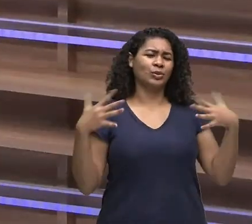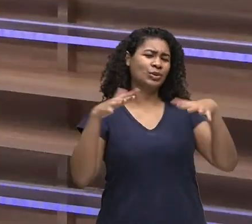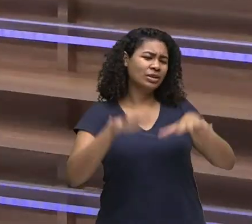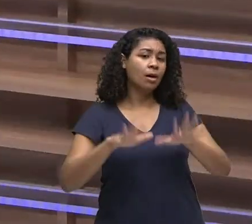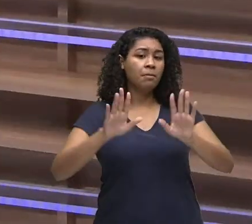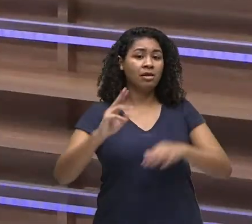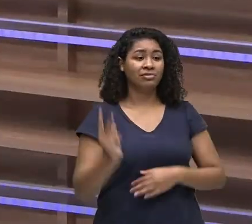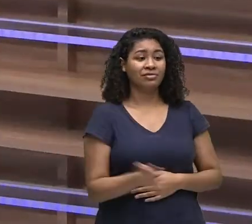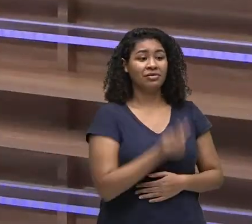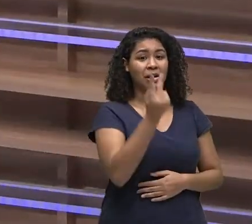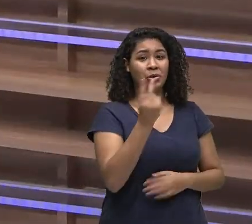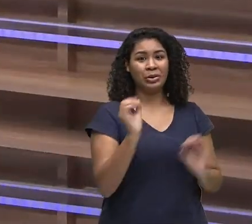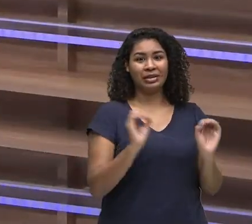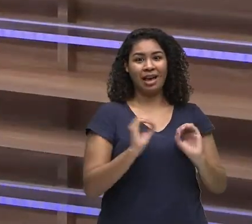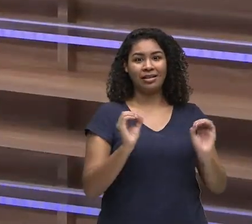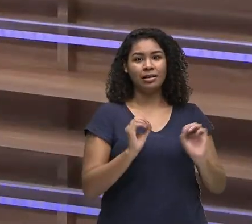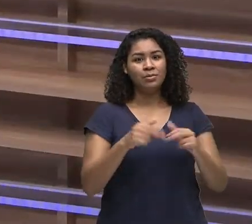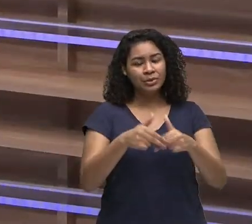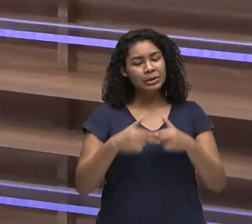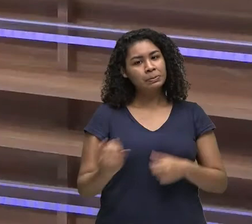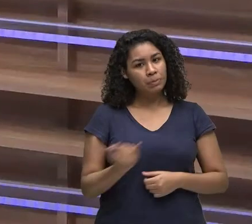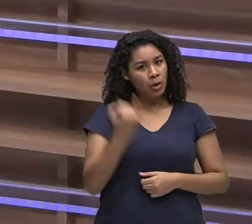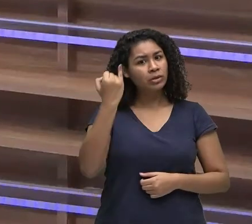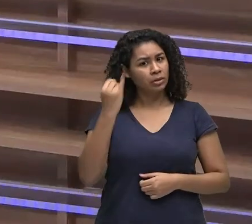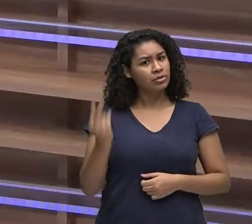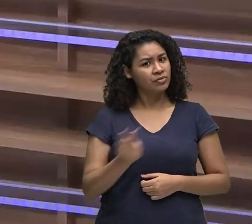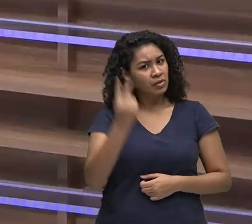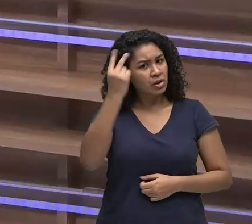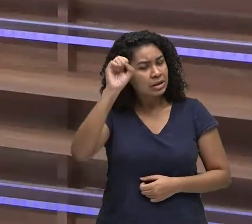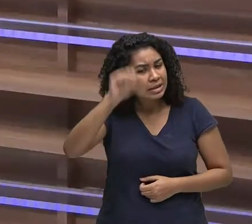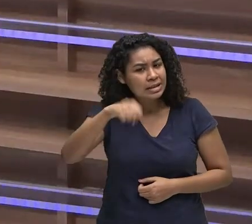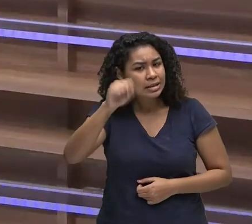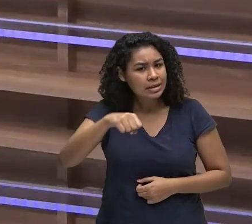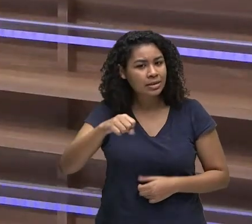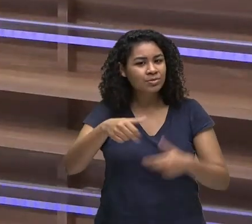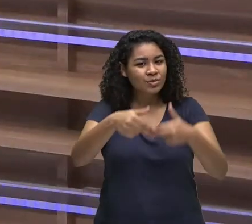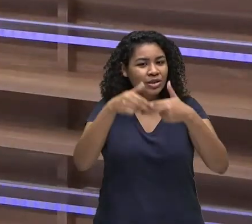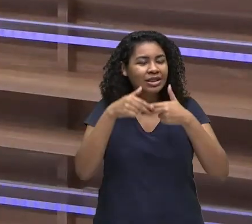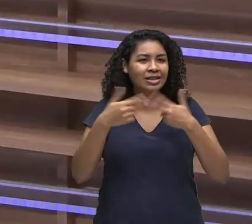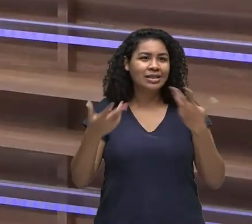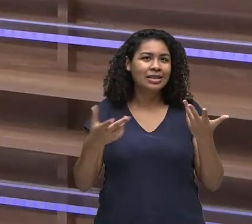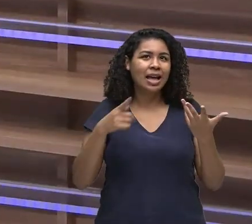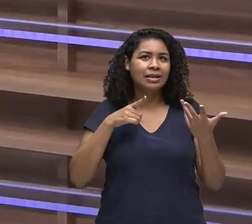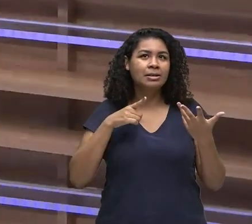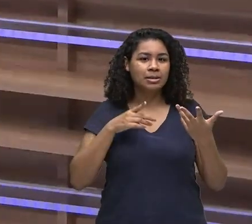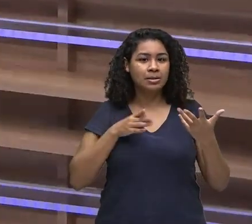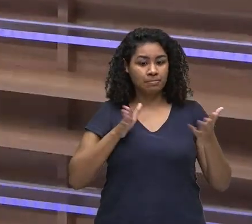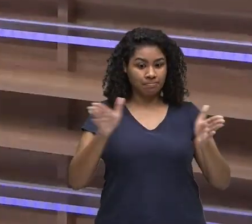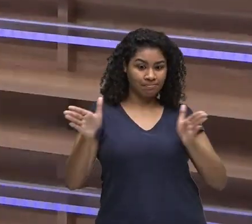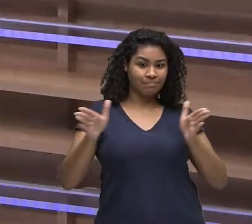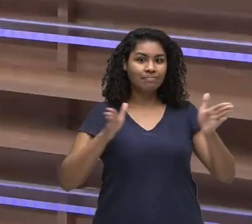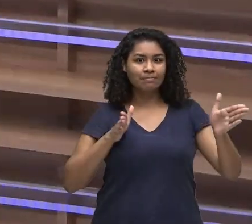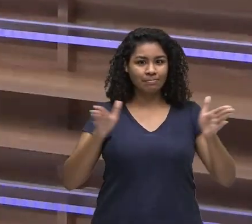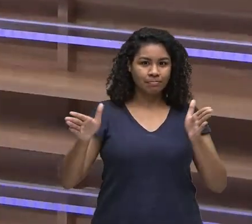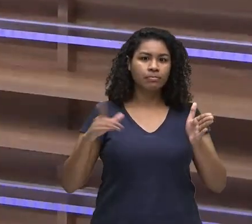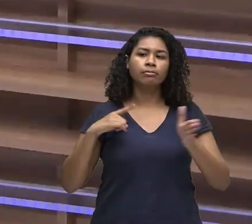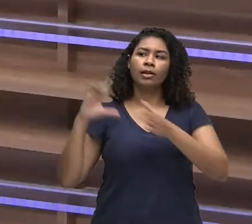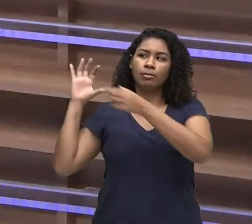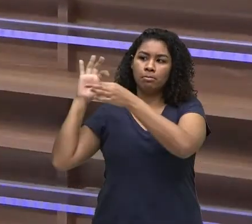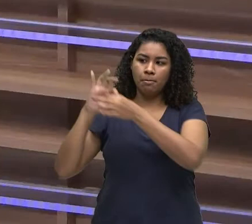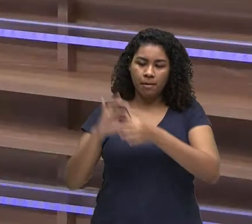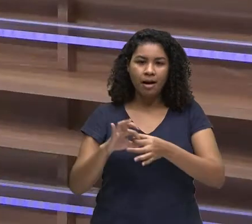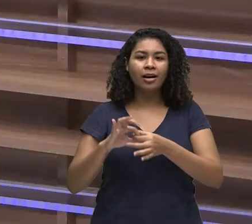valorizar. Sim. É necessário que se valorize. Criou-se aí essa vertente, esses jogos para as